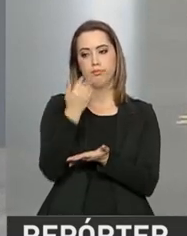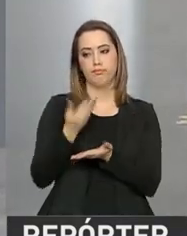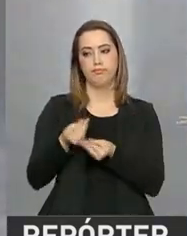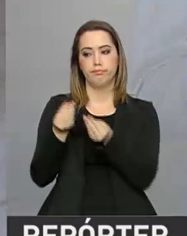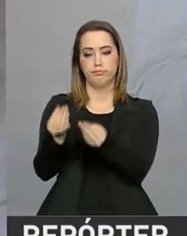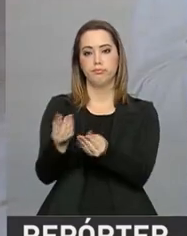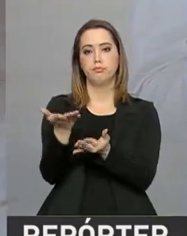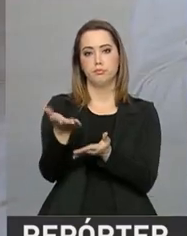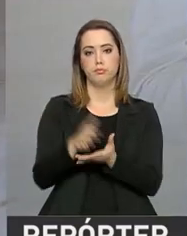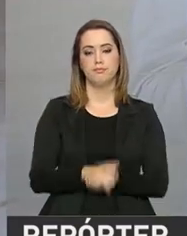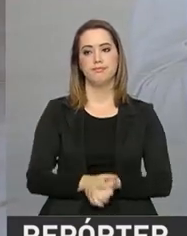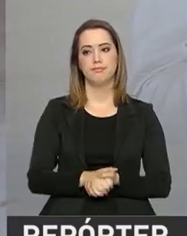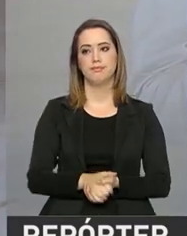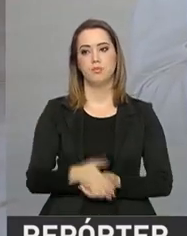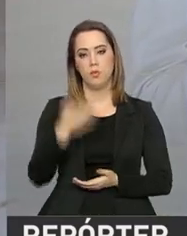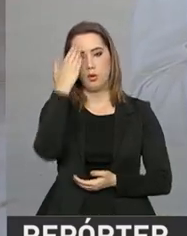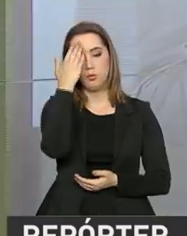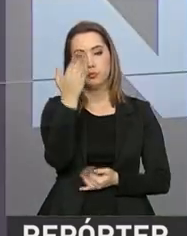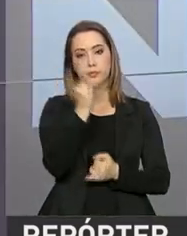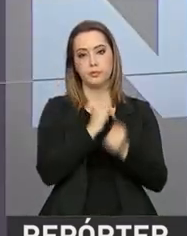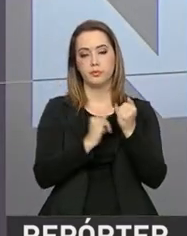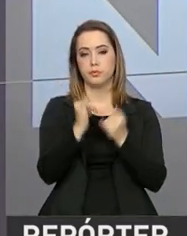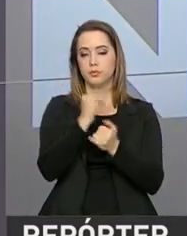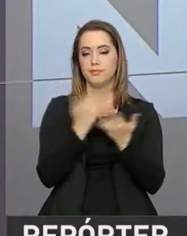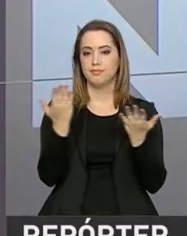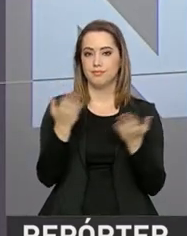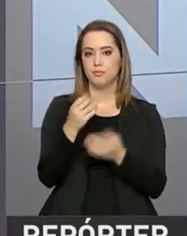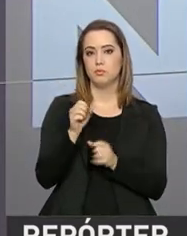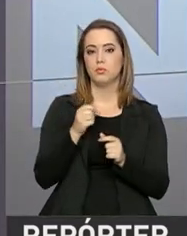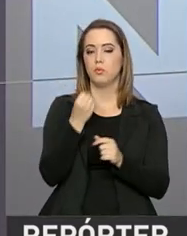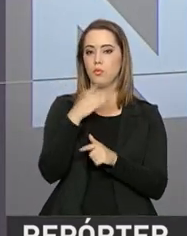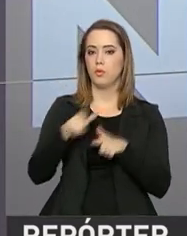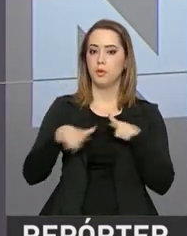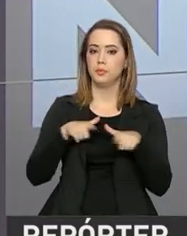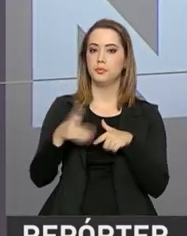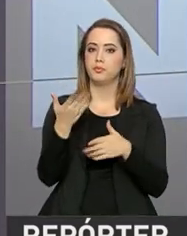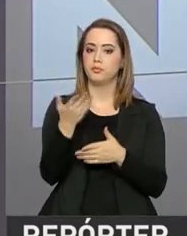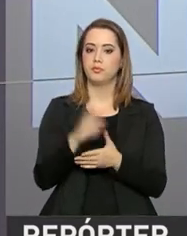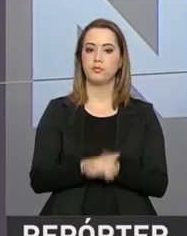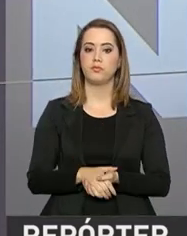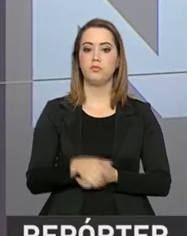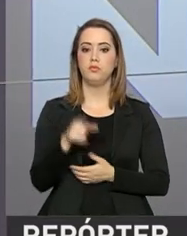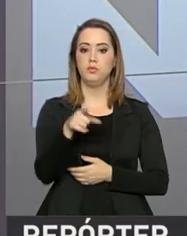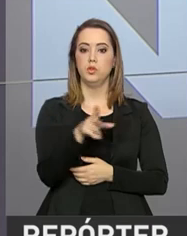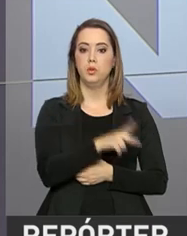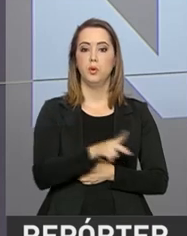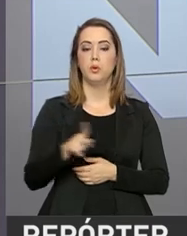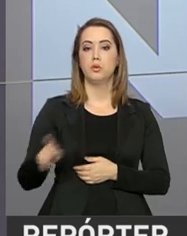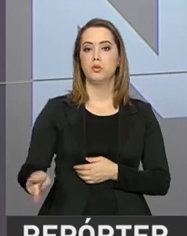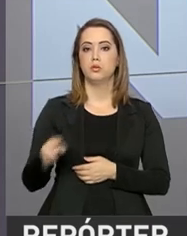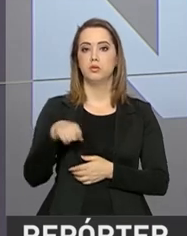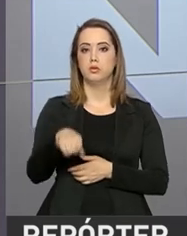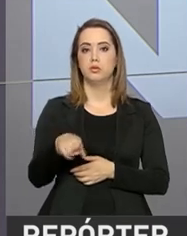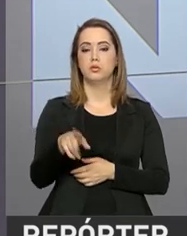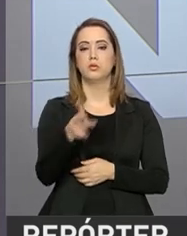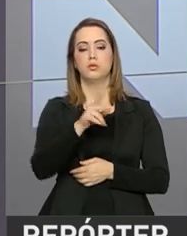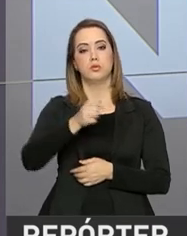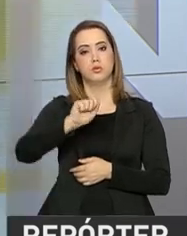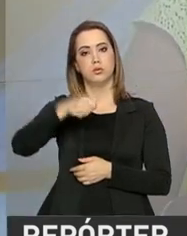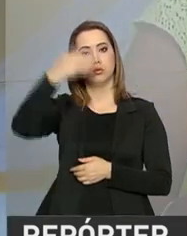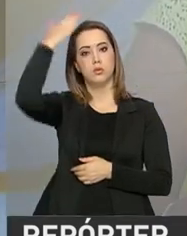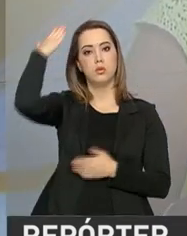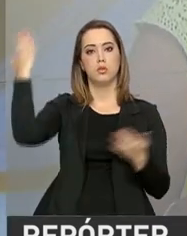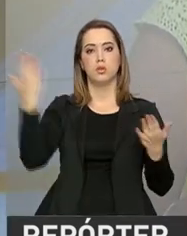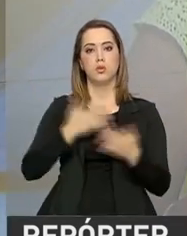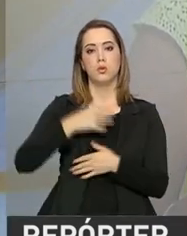estúdio, Leandro. Obrigado, Paulo, pelas informações. Um bom trabalho. E olha, o presidente em exercício, Michel Temer, está a caminho do Rio de Janeiro. E é para lá que